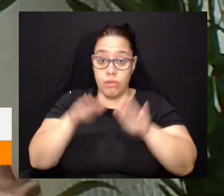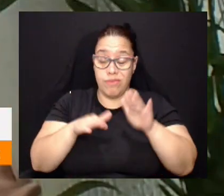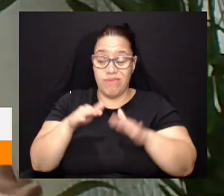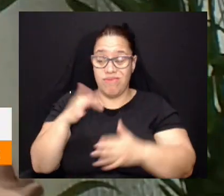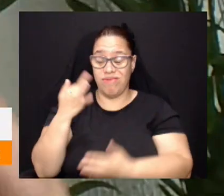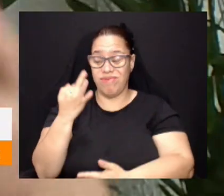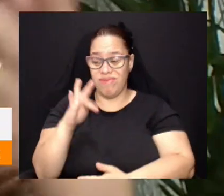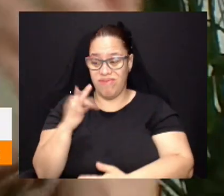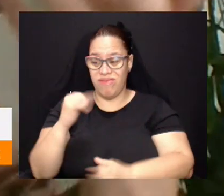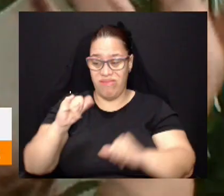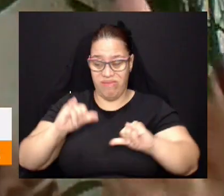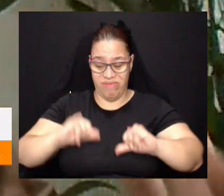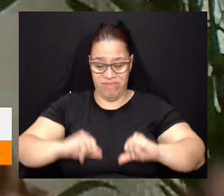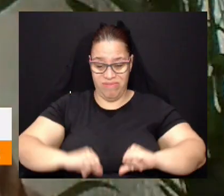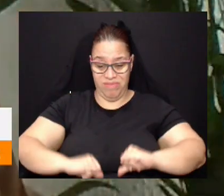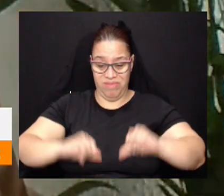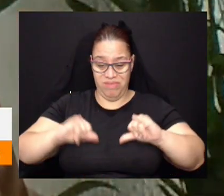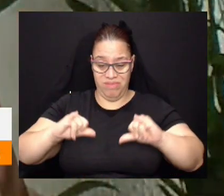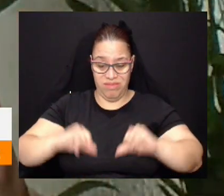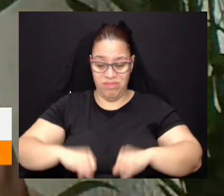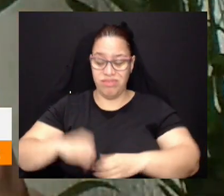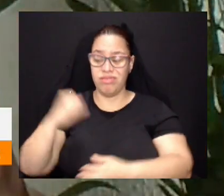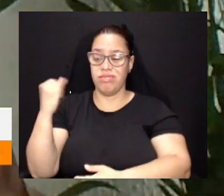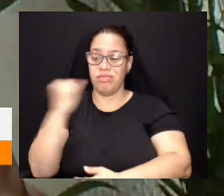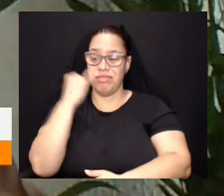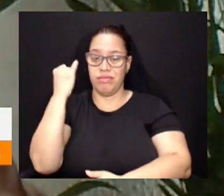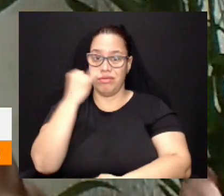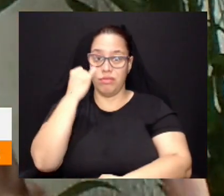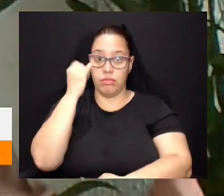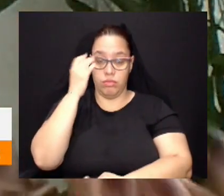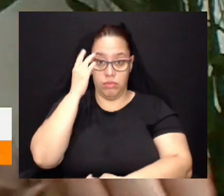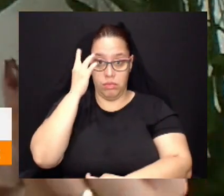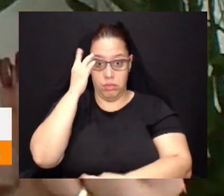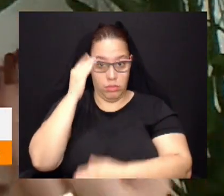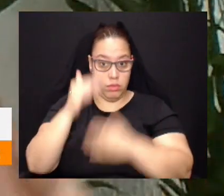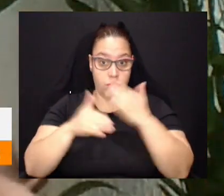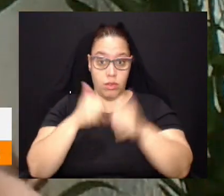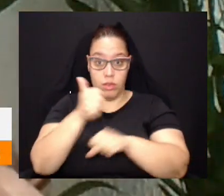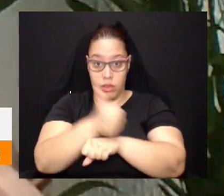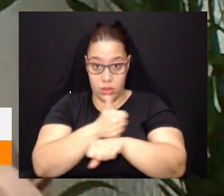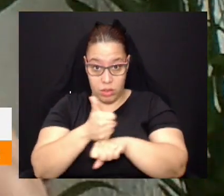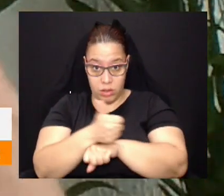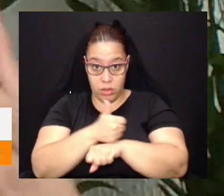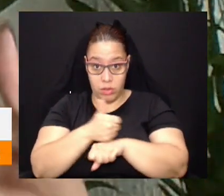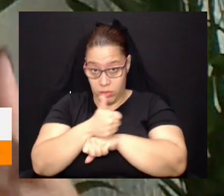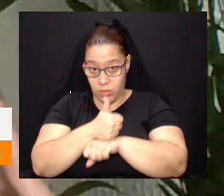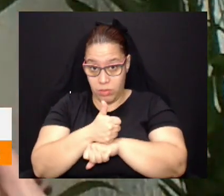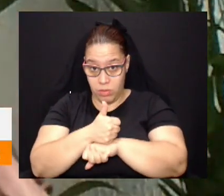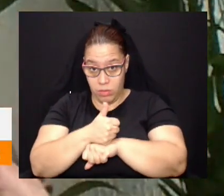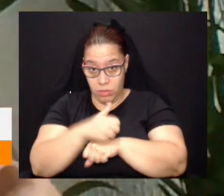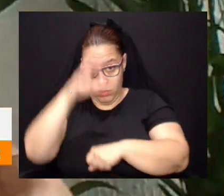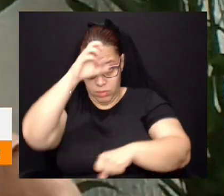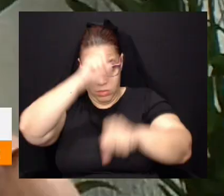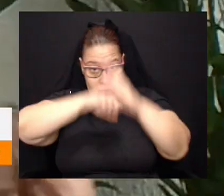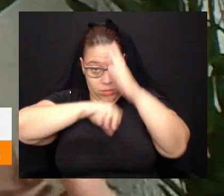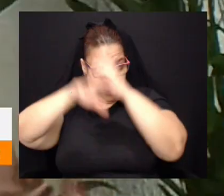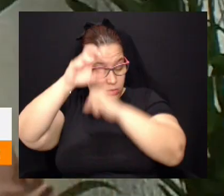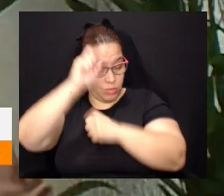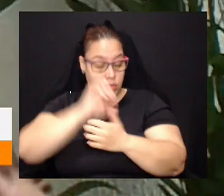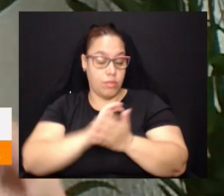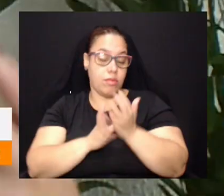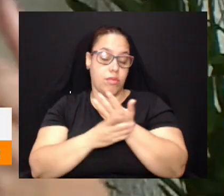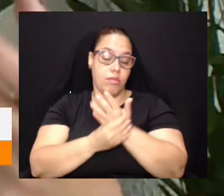é importante, ou num processo profissional, aprender, existem técnicas